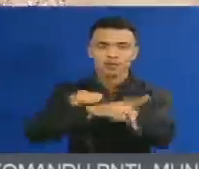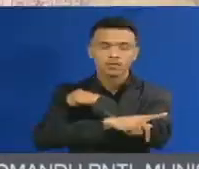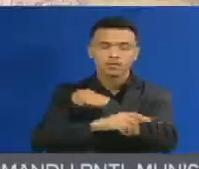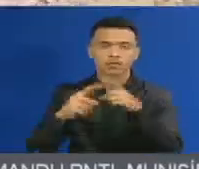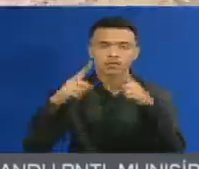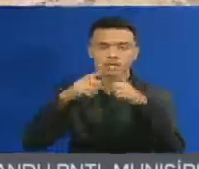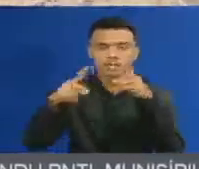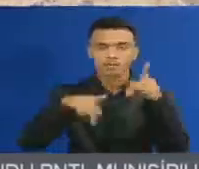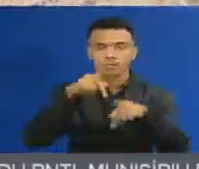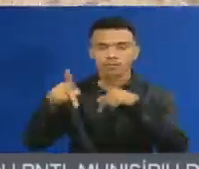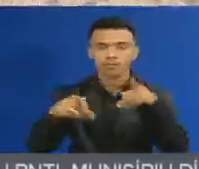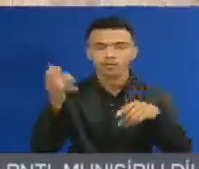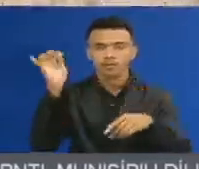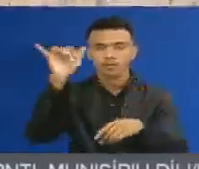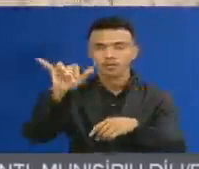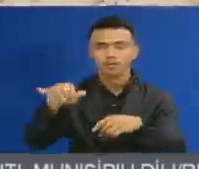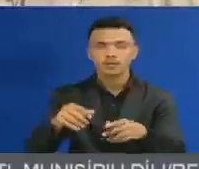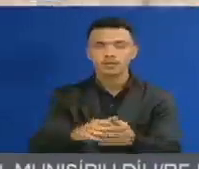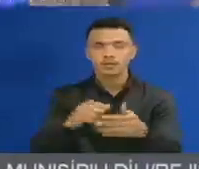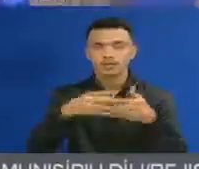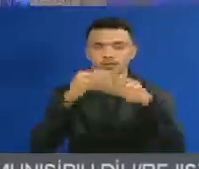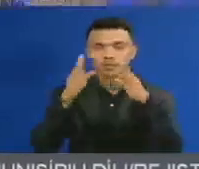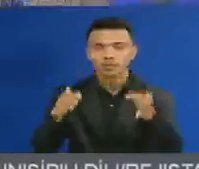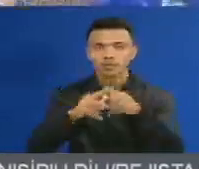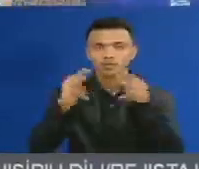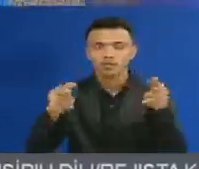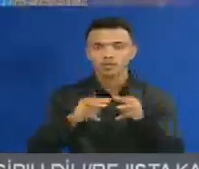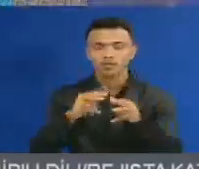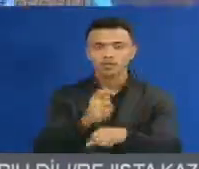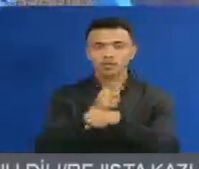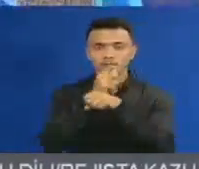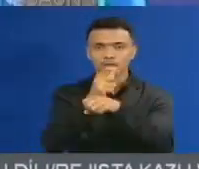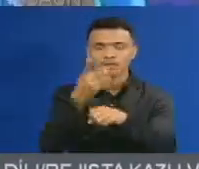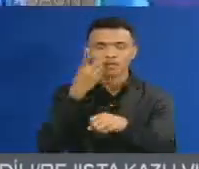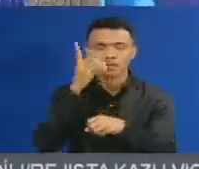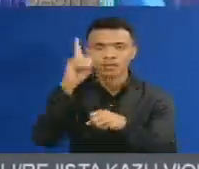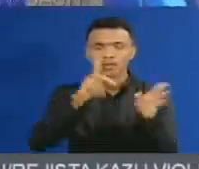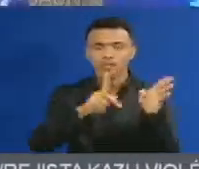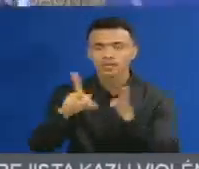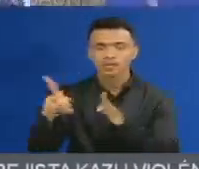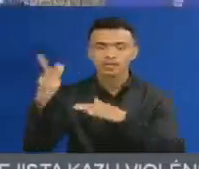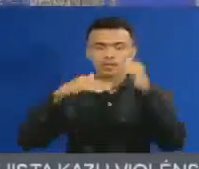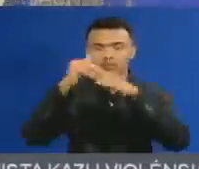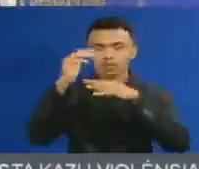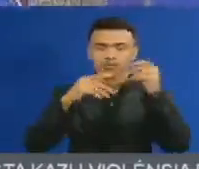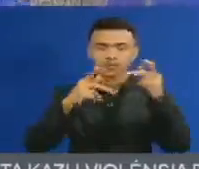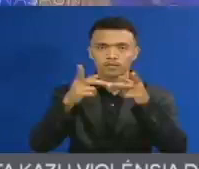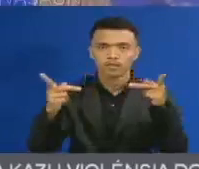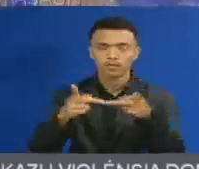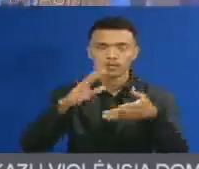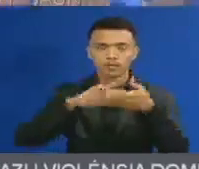ba populasaun sivil sira. Antes ne autoridade municipio Atauru deklara planu infrastruktura ba siti historiku